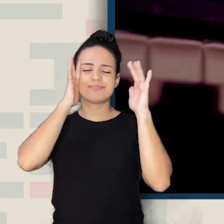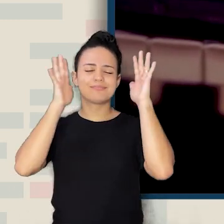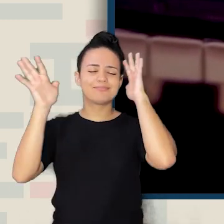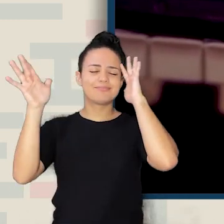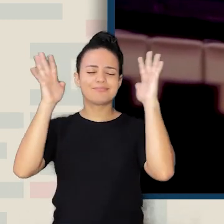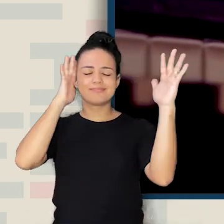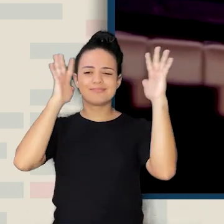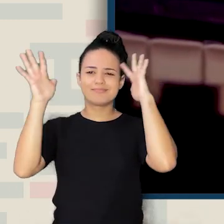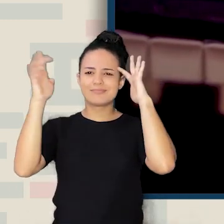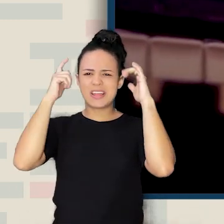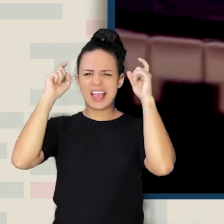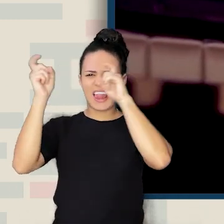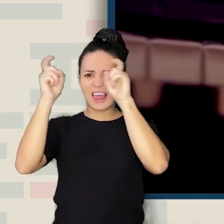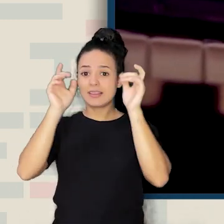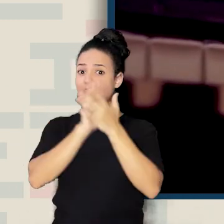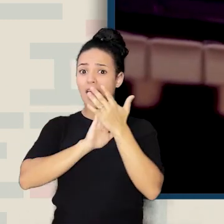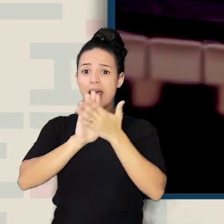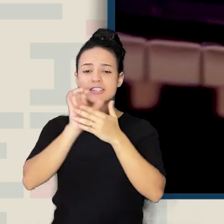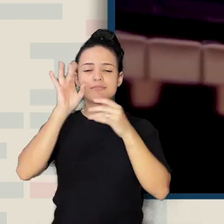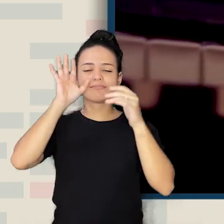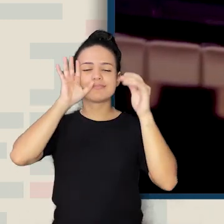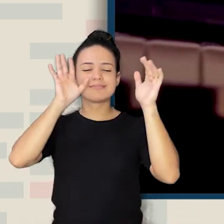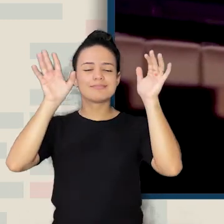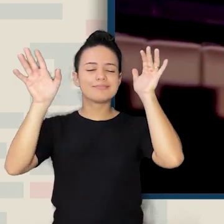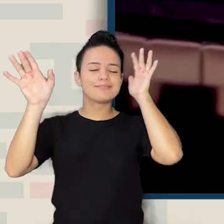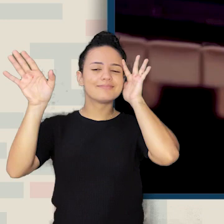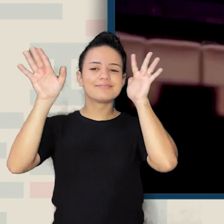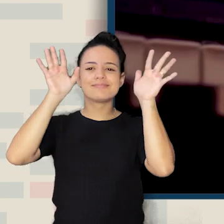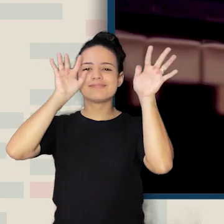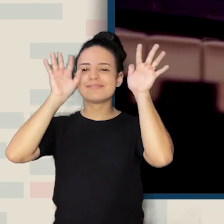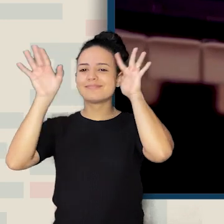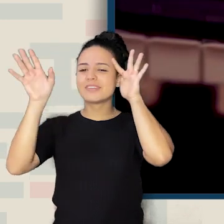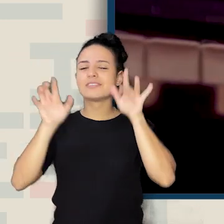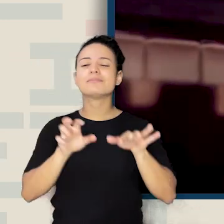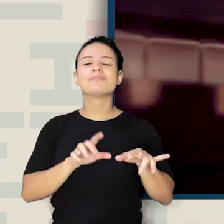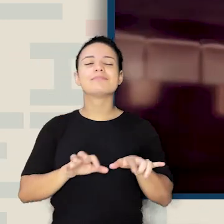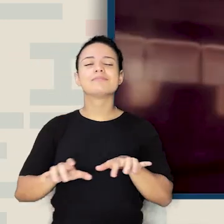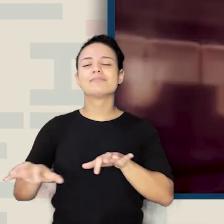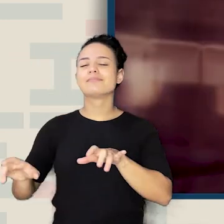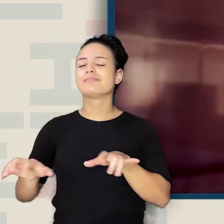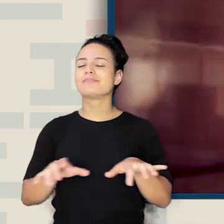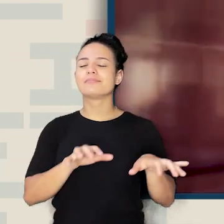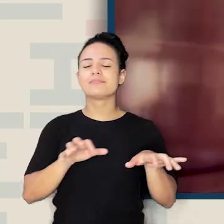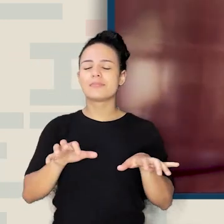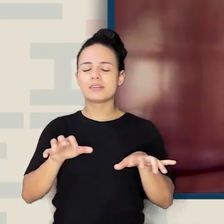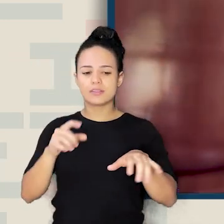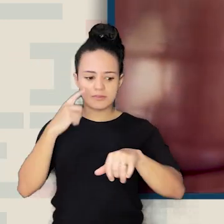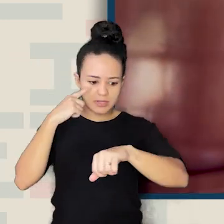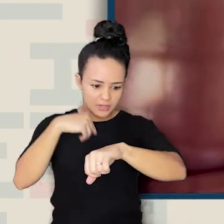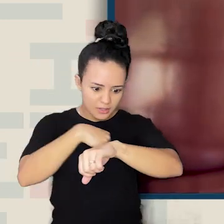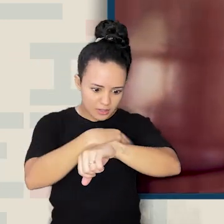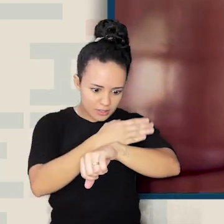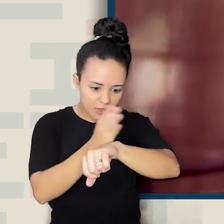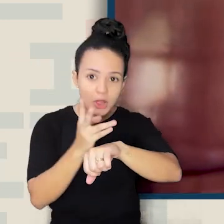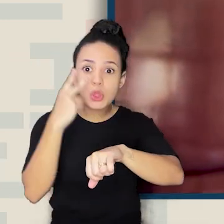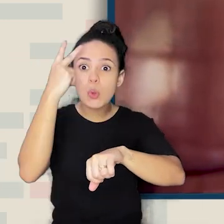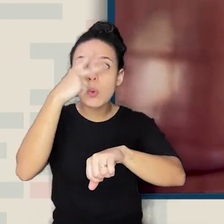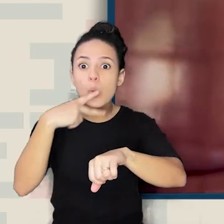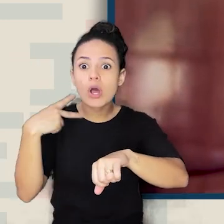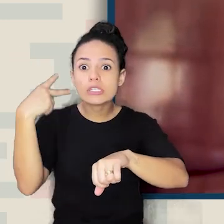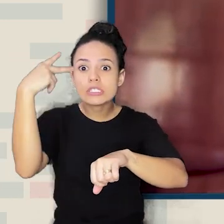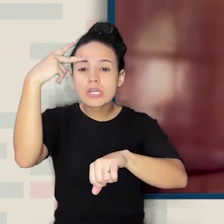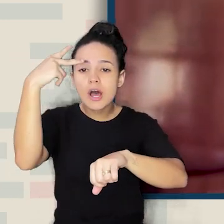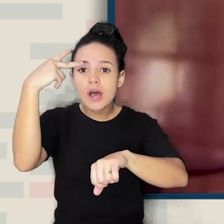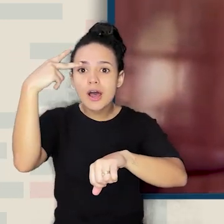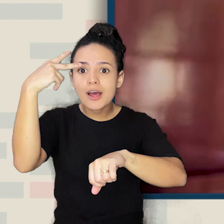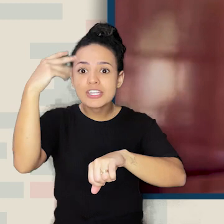casa, você viaja, cara, você não pensa em nada, você viaja, simplesmente você toca, de repente quando você cansa, você para, nossa, já